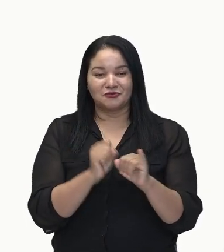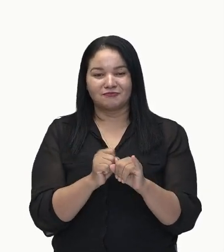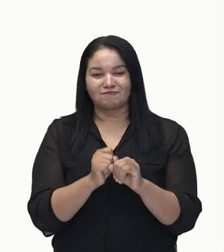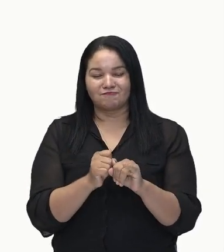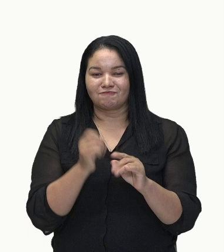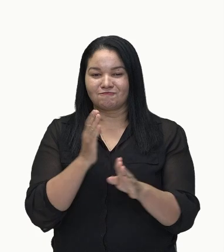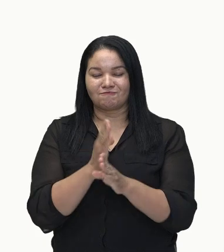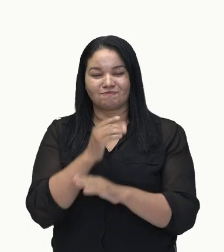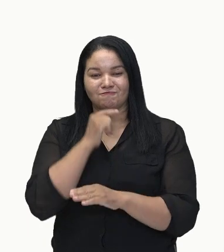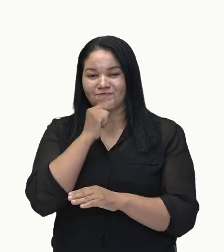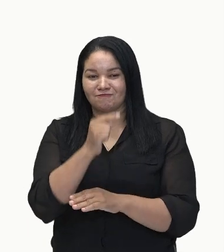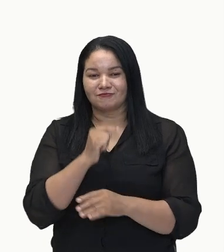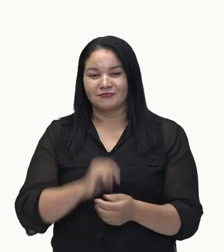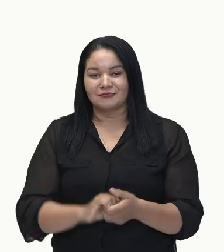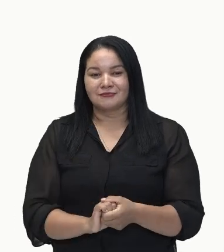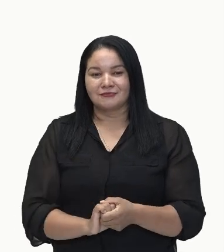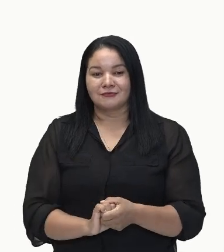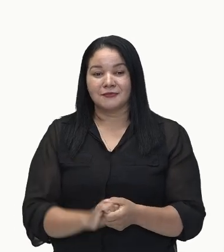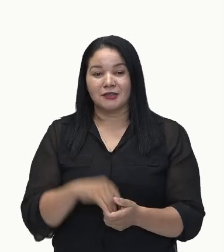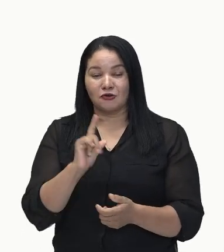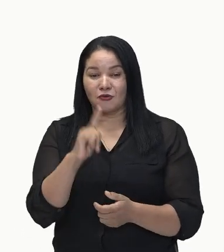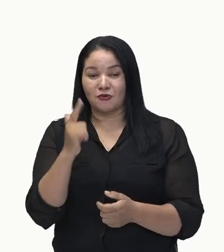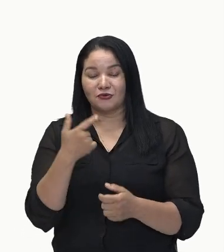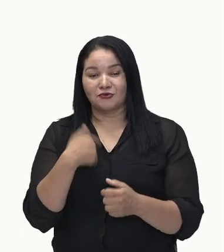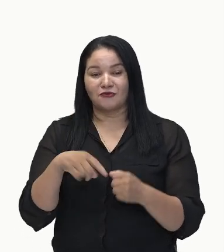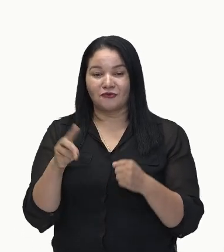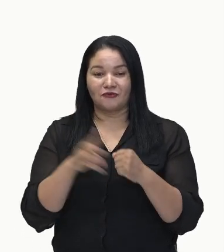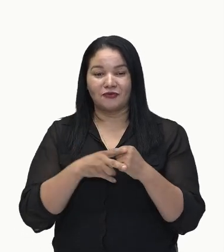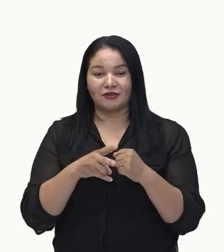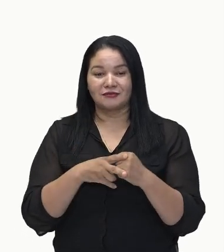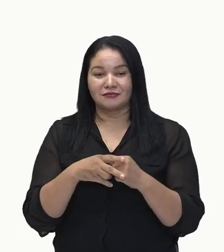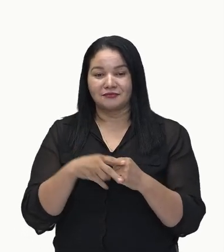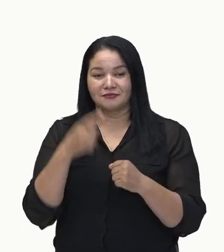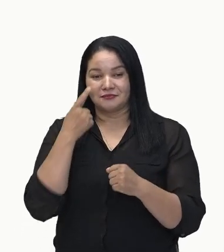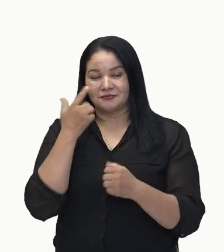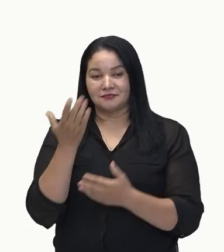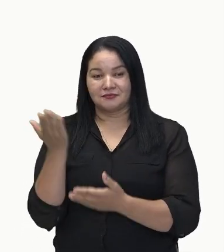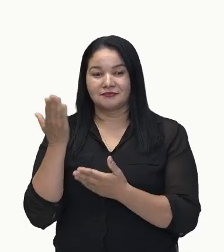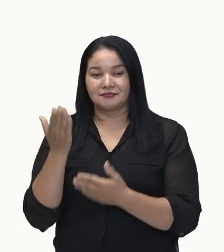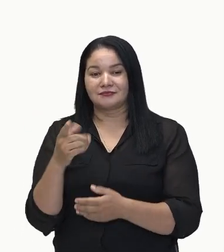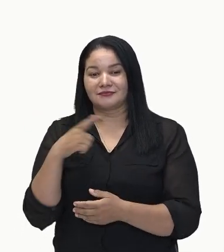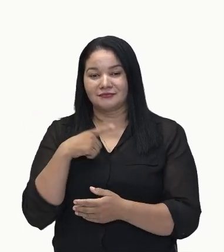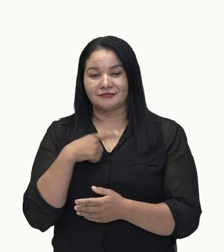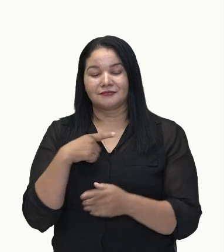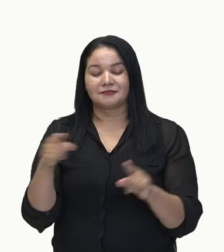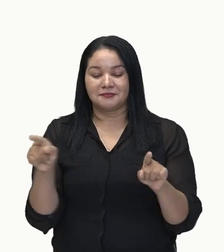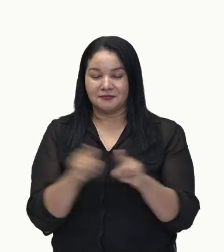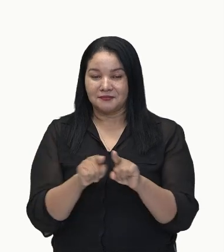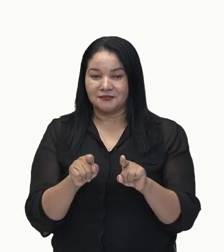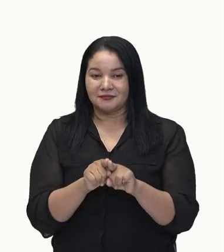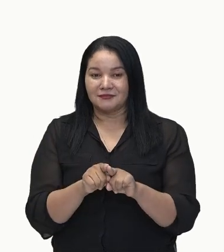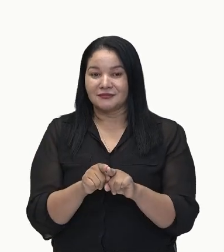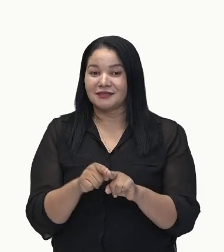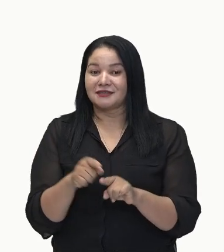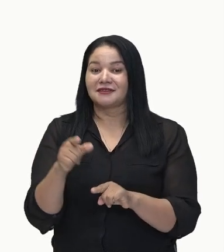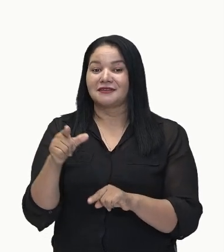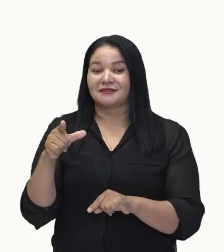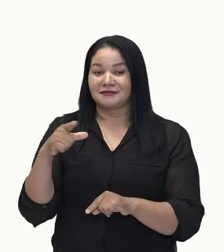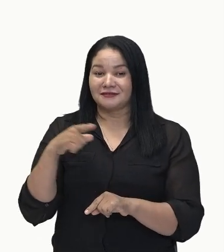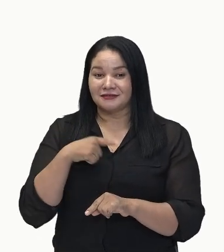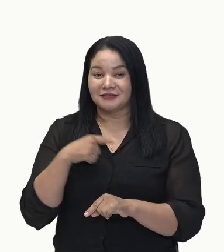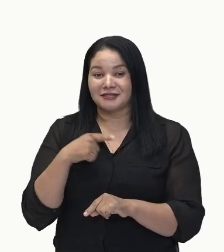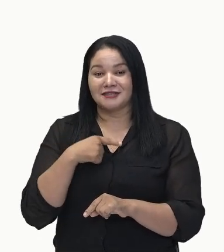O verbo haver, com o sentido de existir, também. Existem